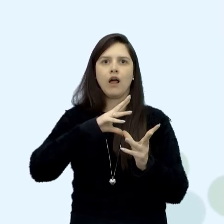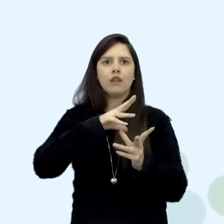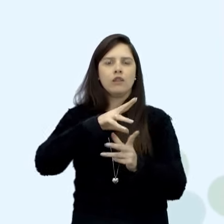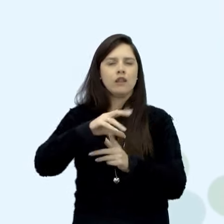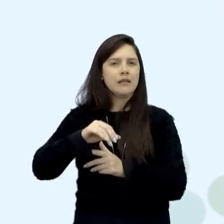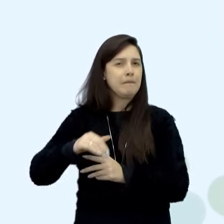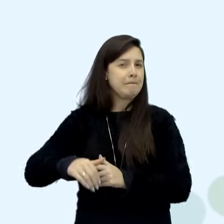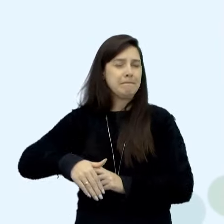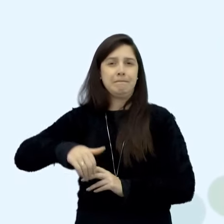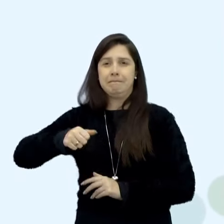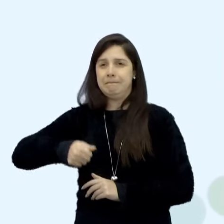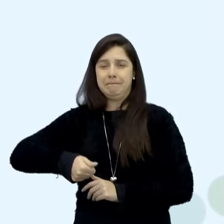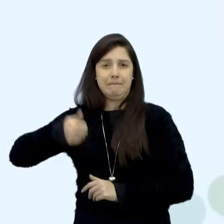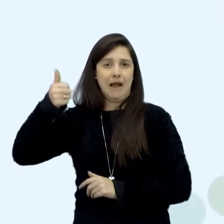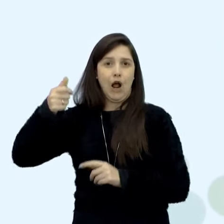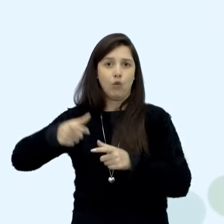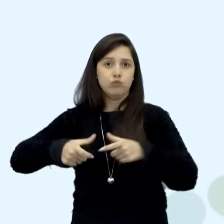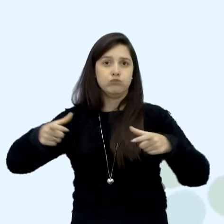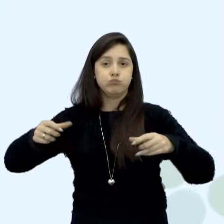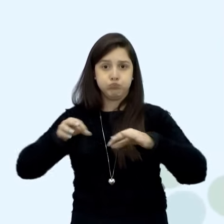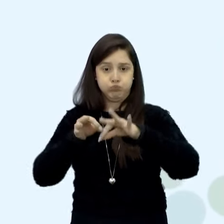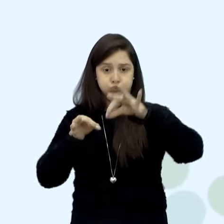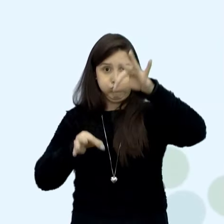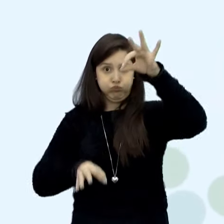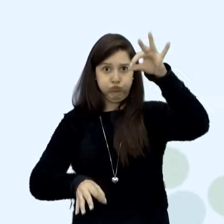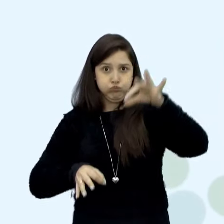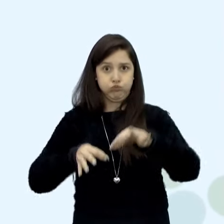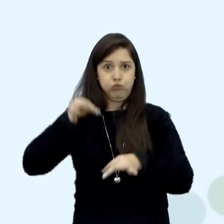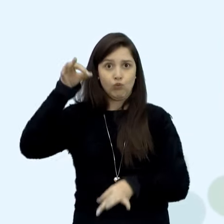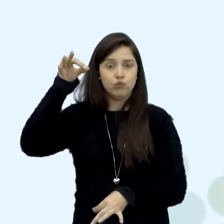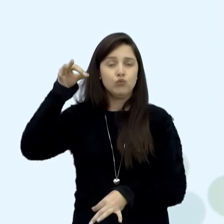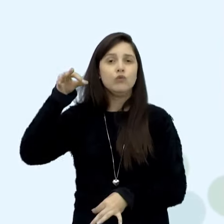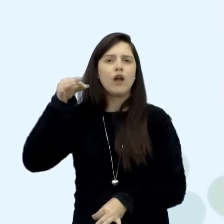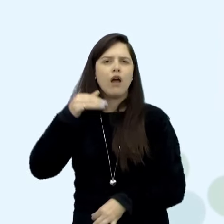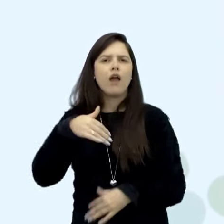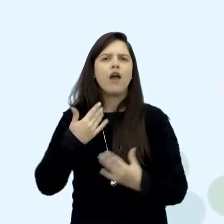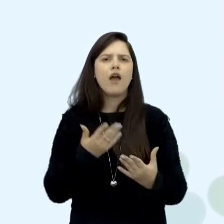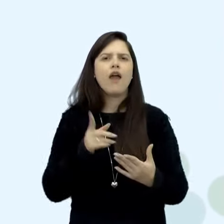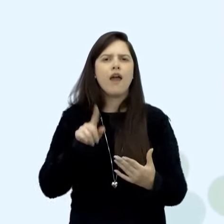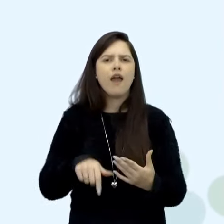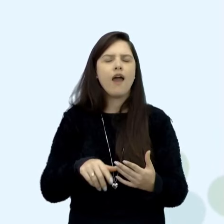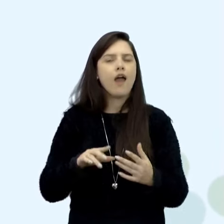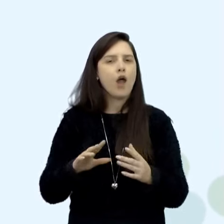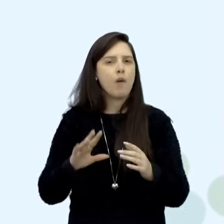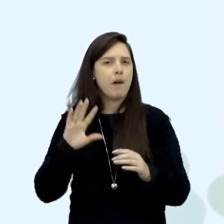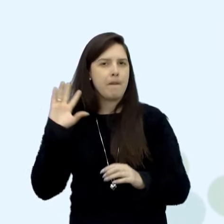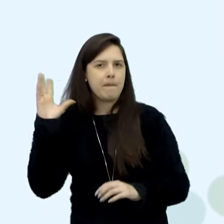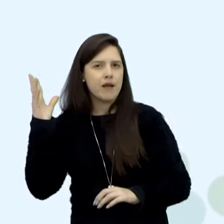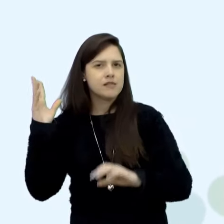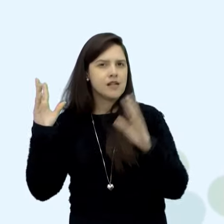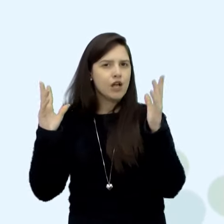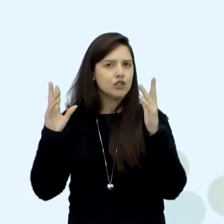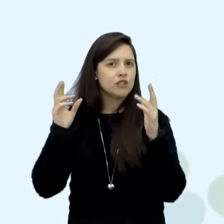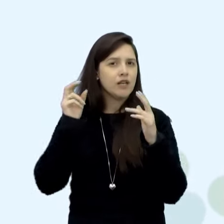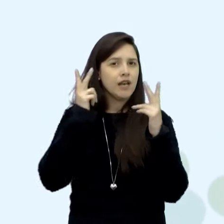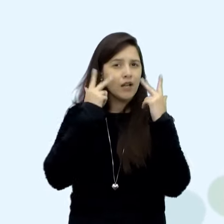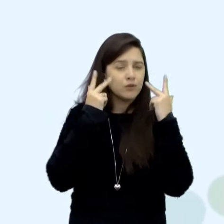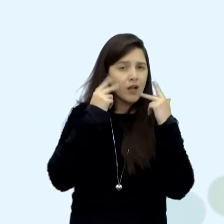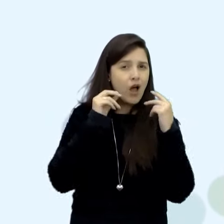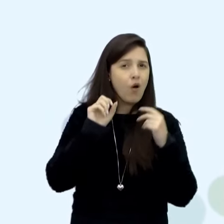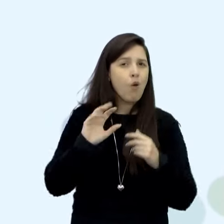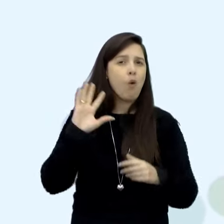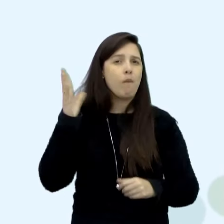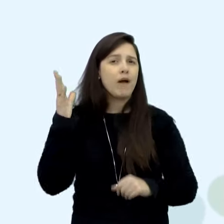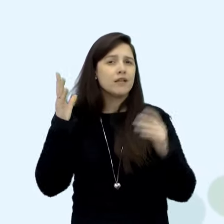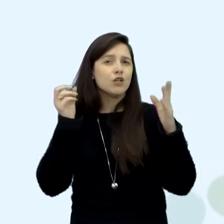maior altura, né? A maior altitude. E ela é uma paisagem natural ou cultural? Lembrando que os